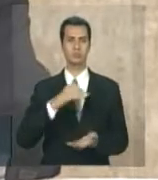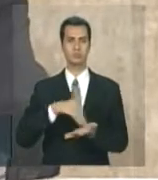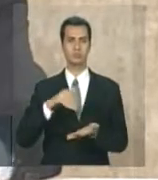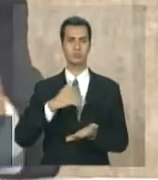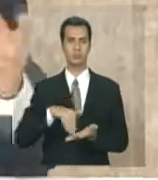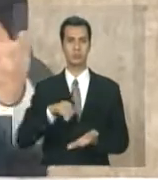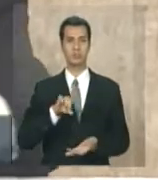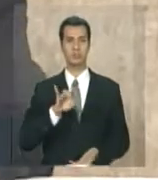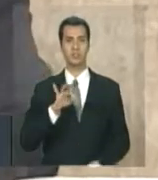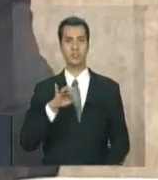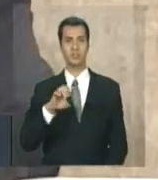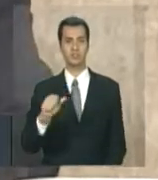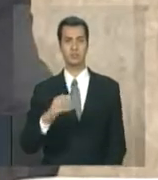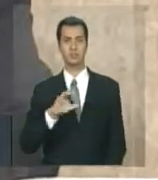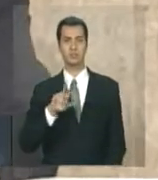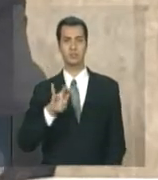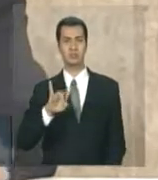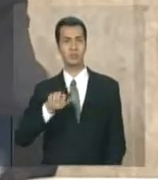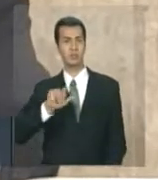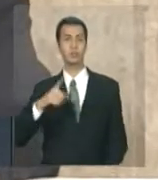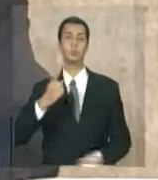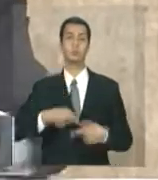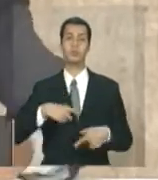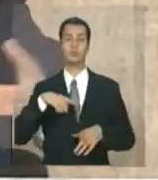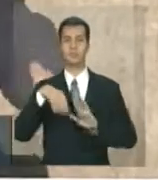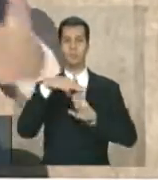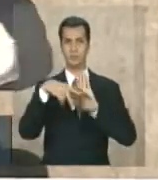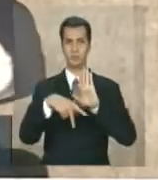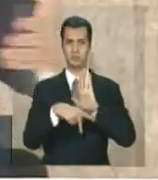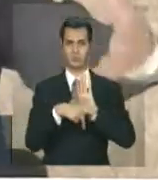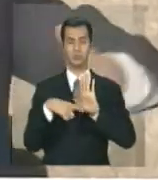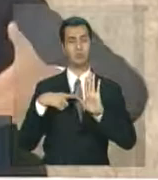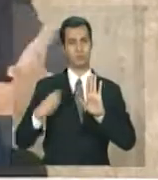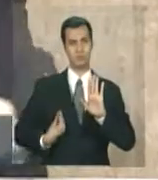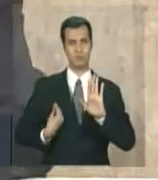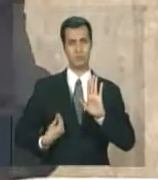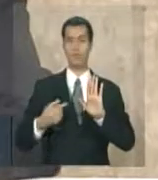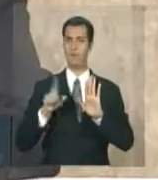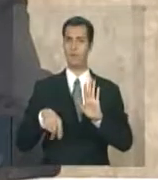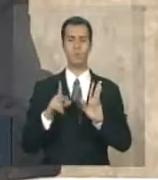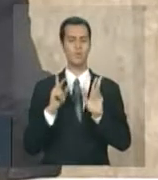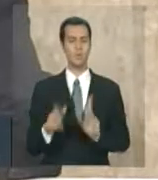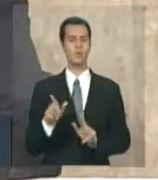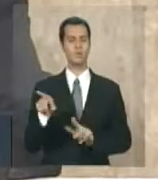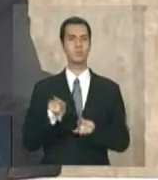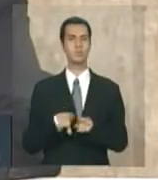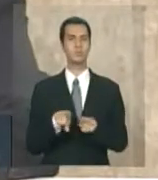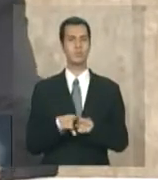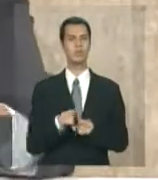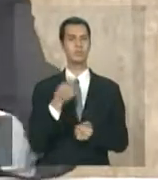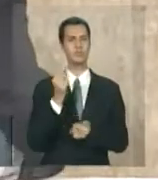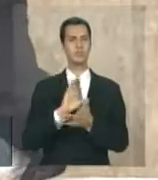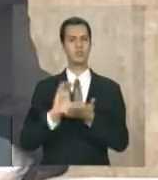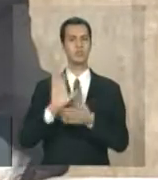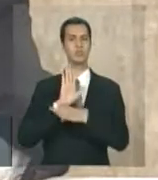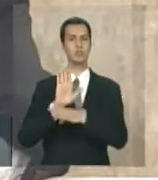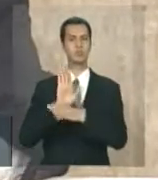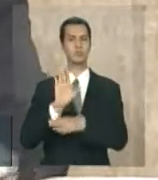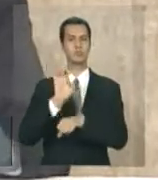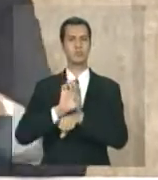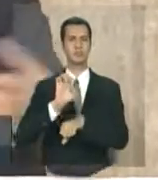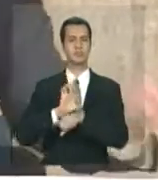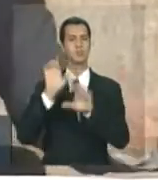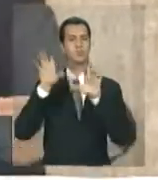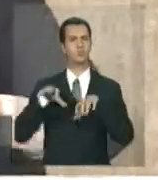Defesa Civil por meio dessa medida provisória que está em vigor, que é a mesma que está socorrendo os estados castigados pela chuva. Mas o governo